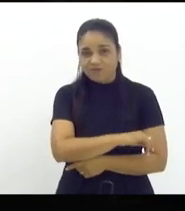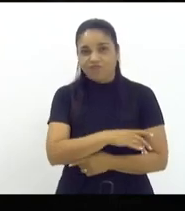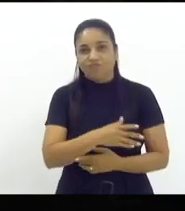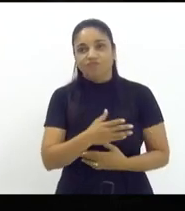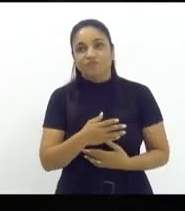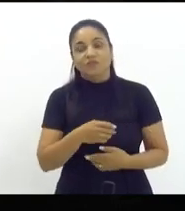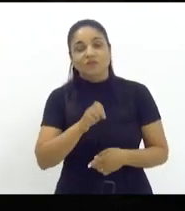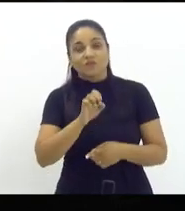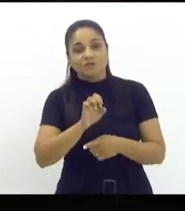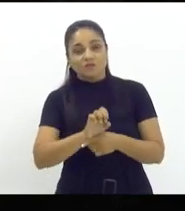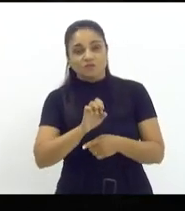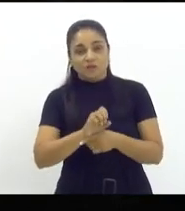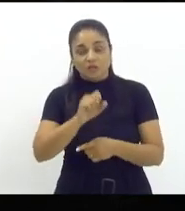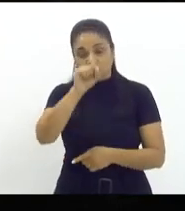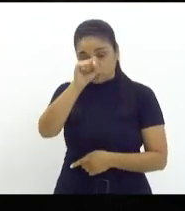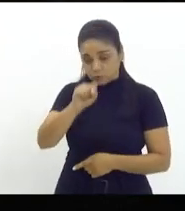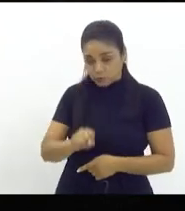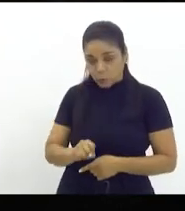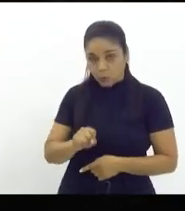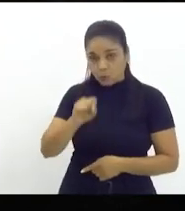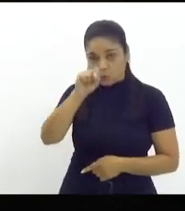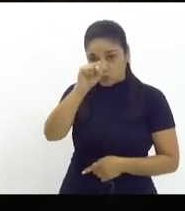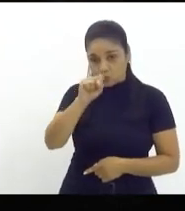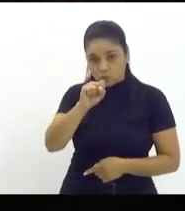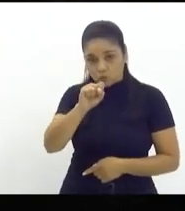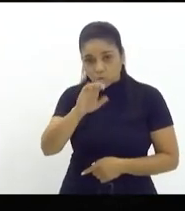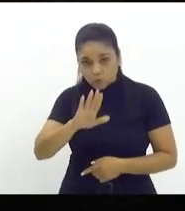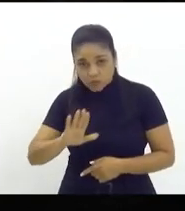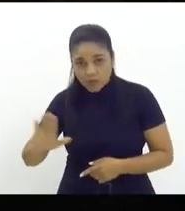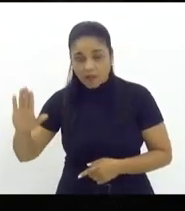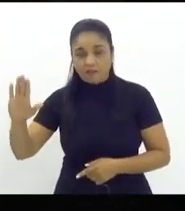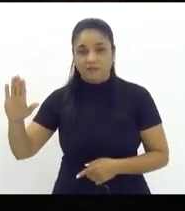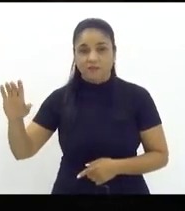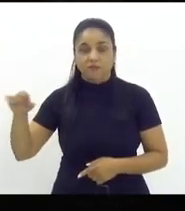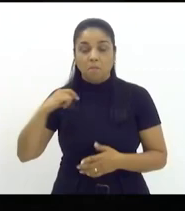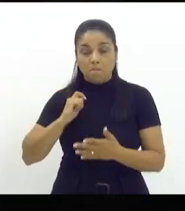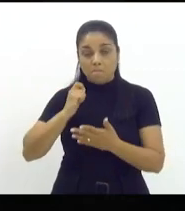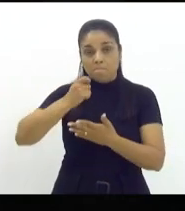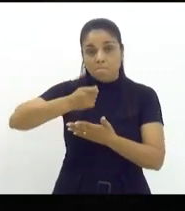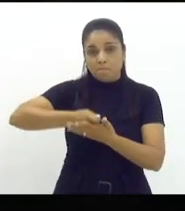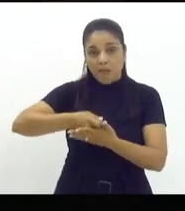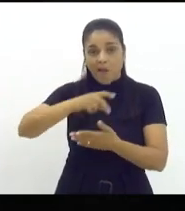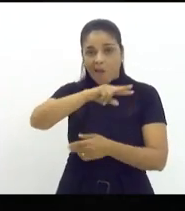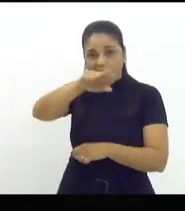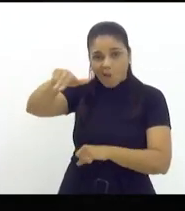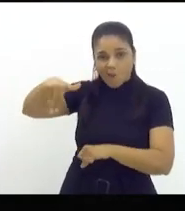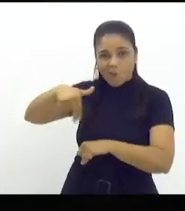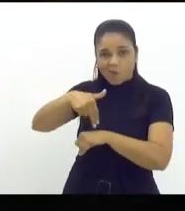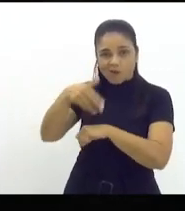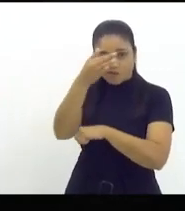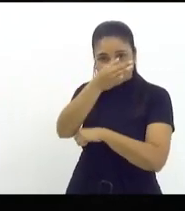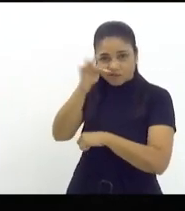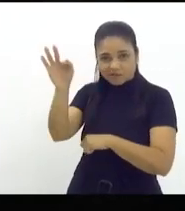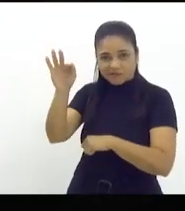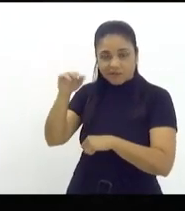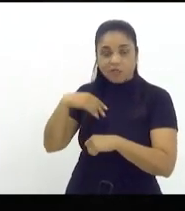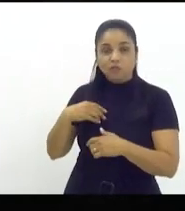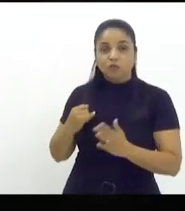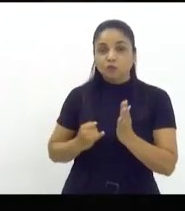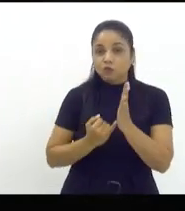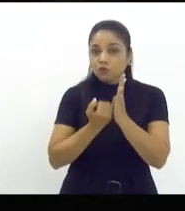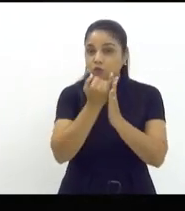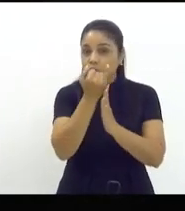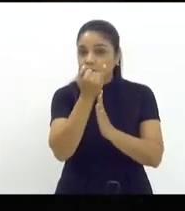os estados do sul Sudeste pagam a união uma taxa de média de juros